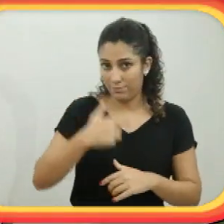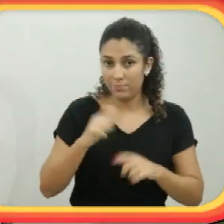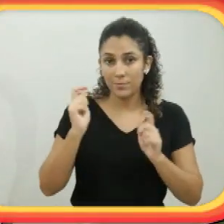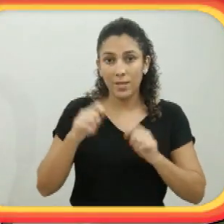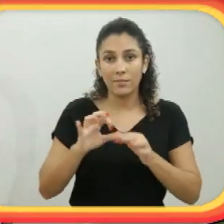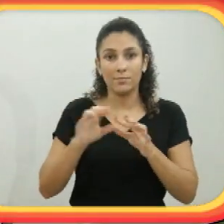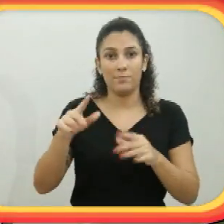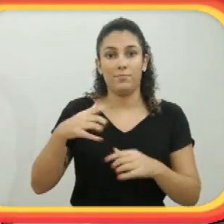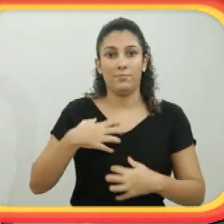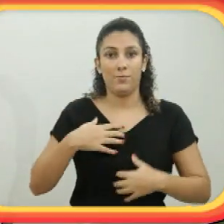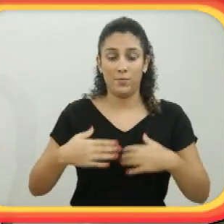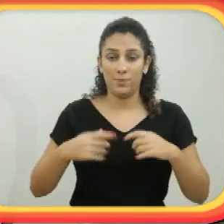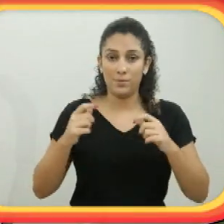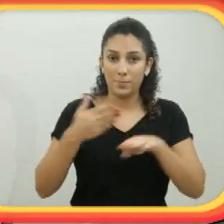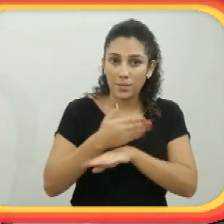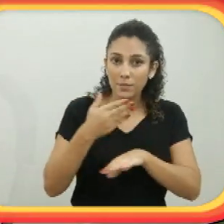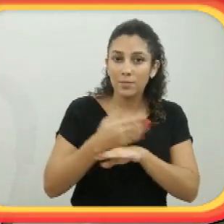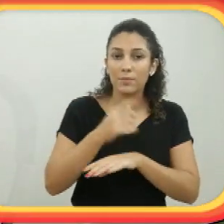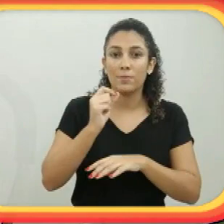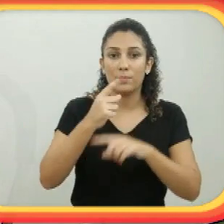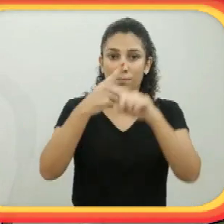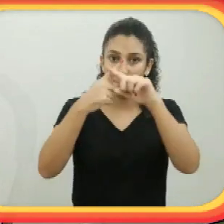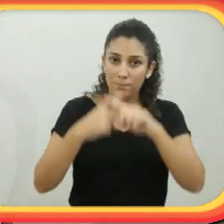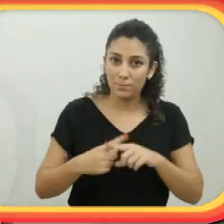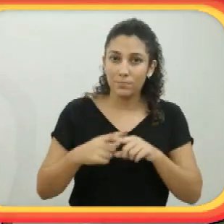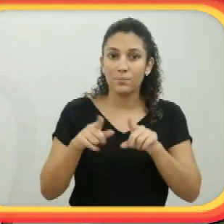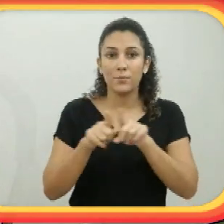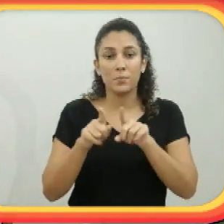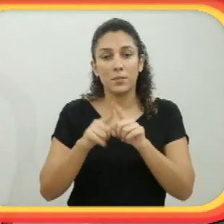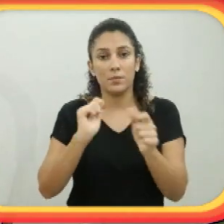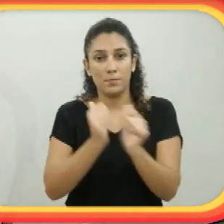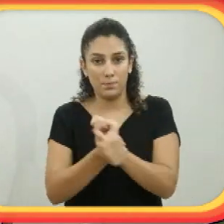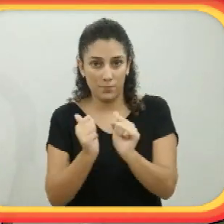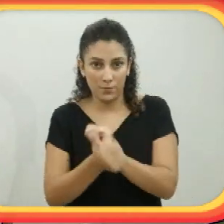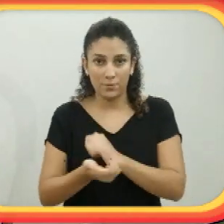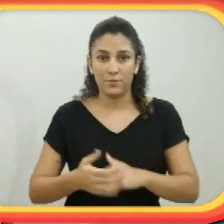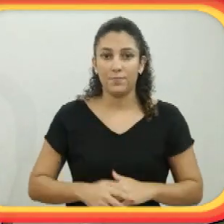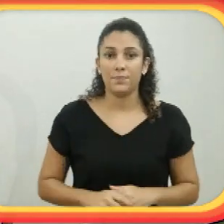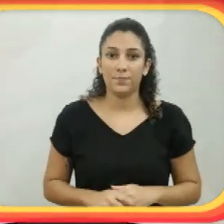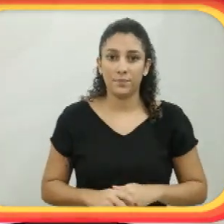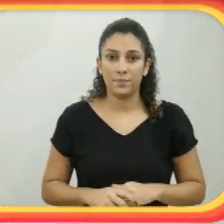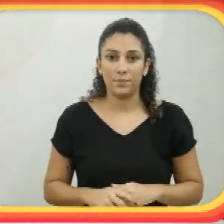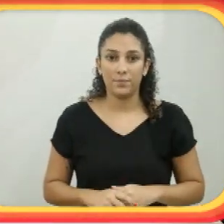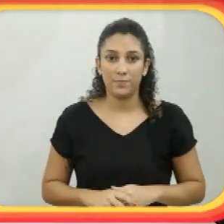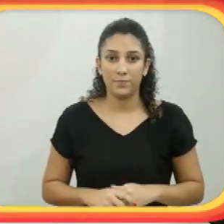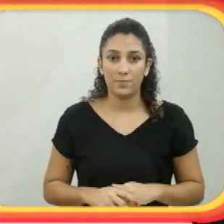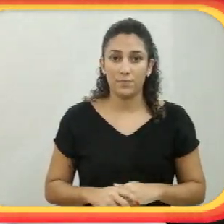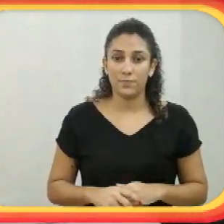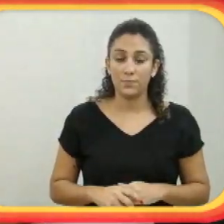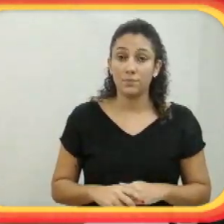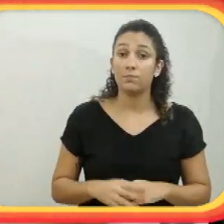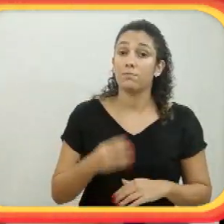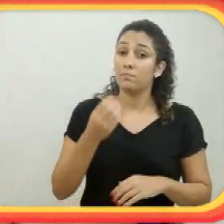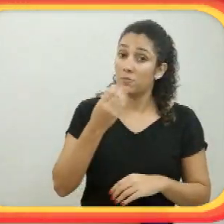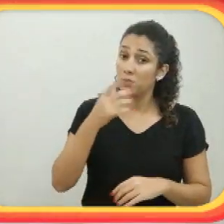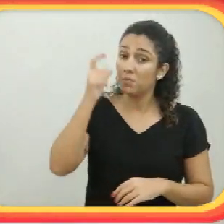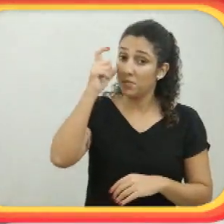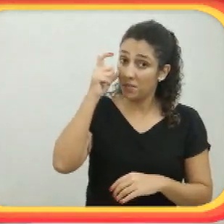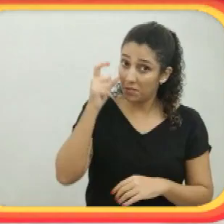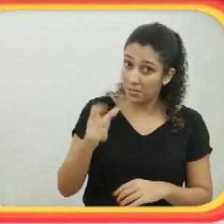restaura a biomecânica do movimento do paciente e permite a ele, inclusive, participar de competições esportivas. Isso é